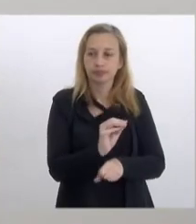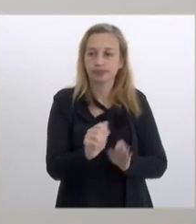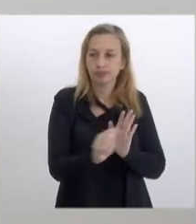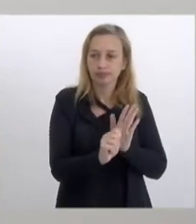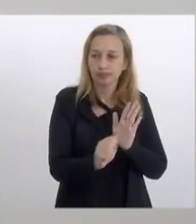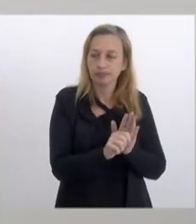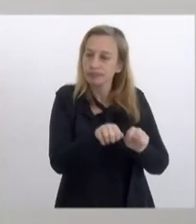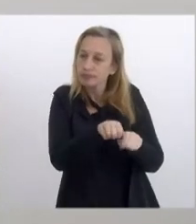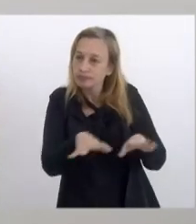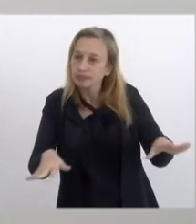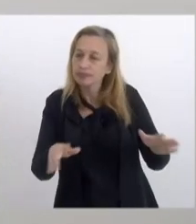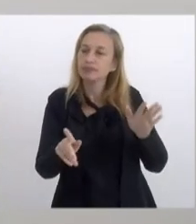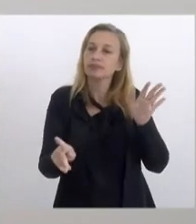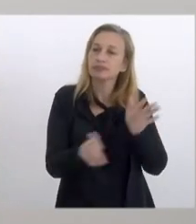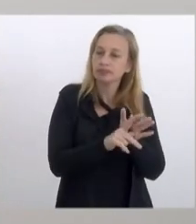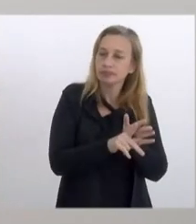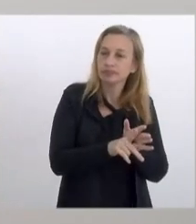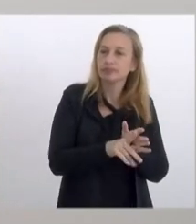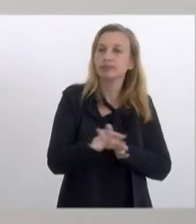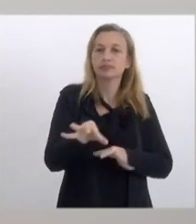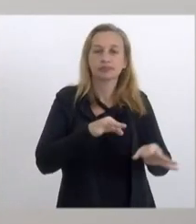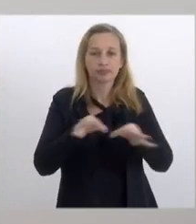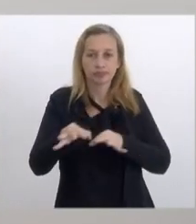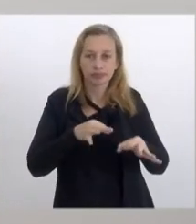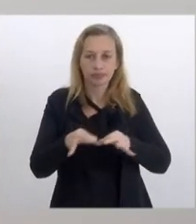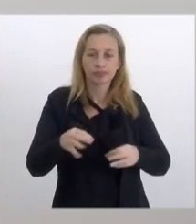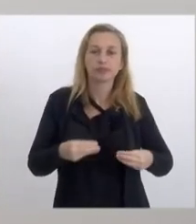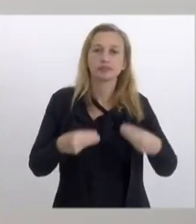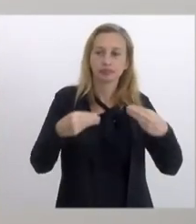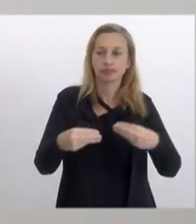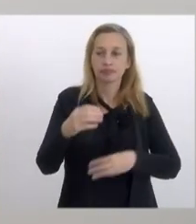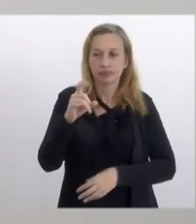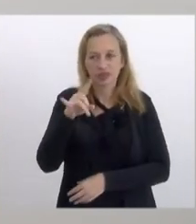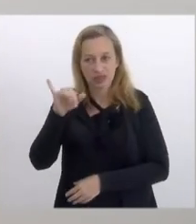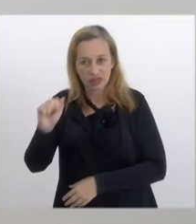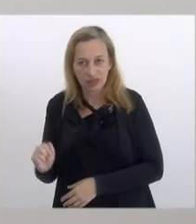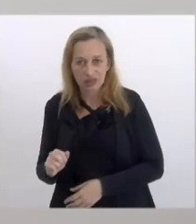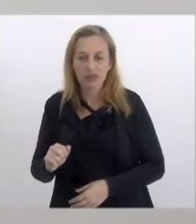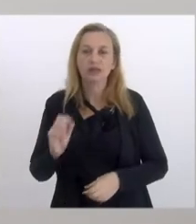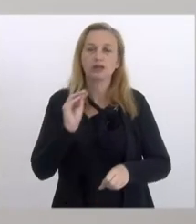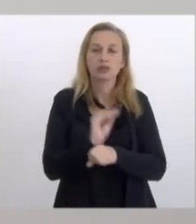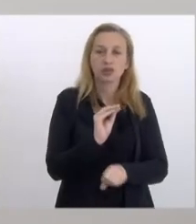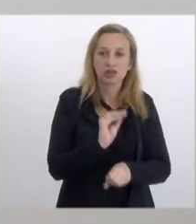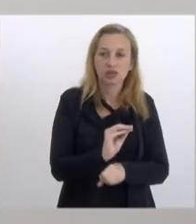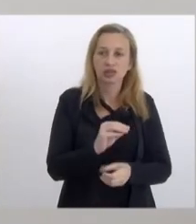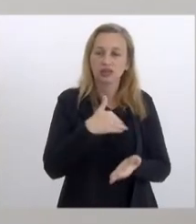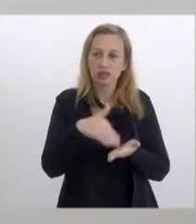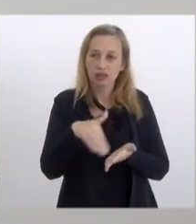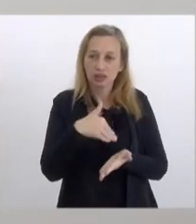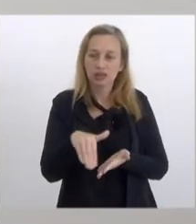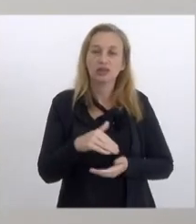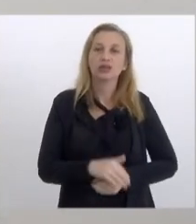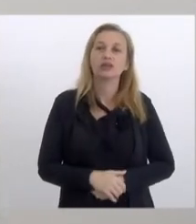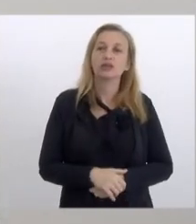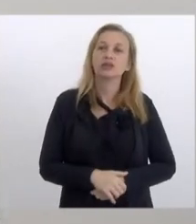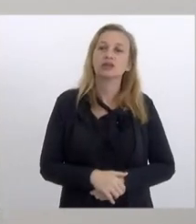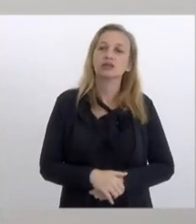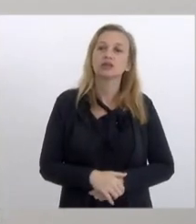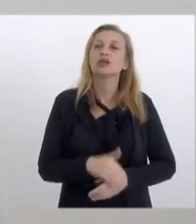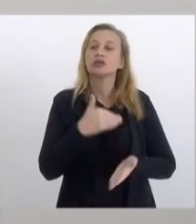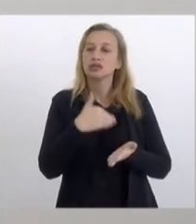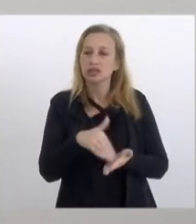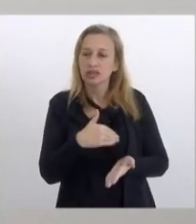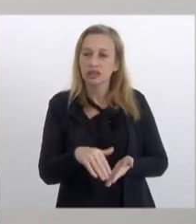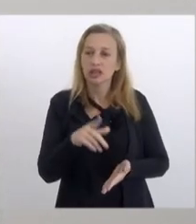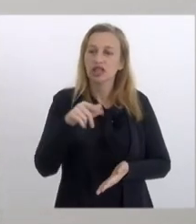ampliar os projetos, os programas do Ministério da Cidadania, que está a Secretaria de Prevenção, a Senapred, a qual o